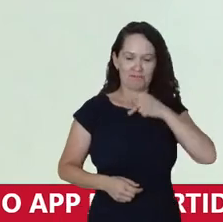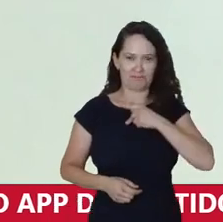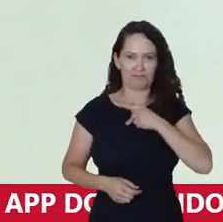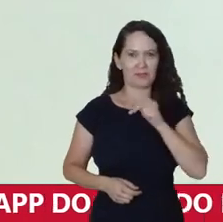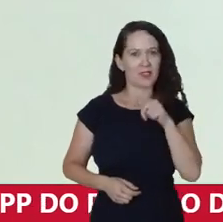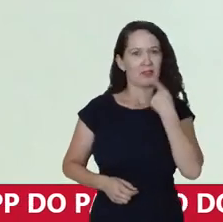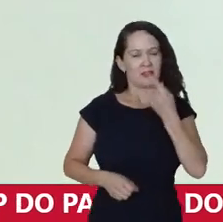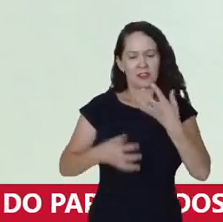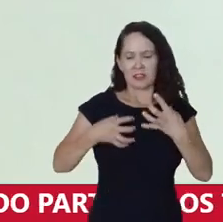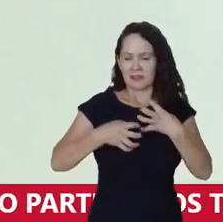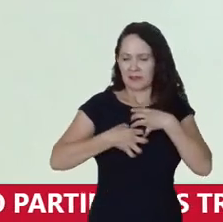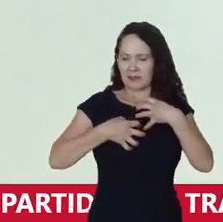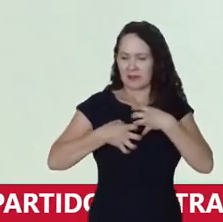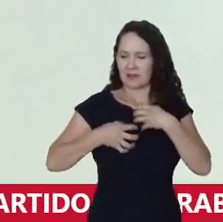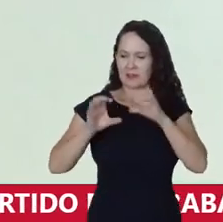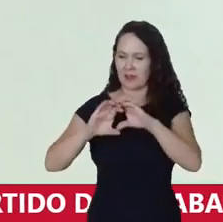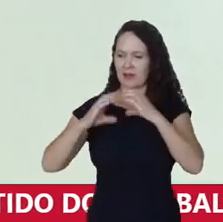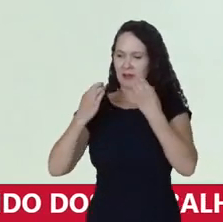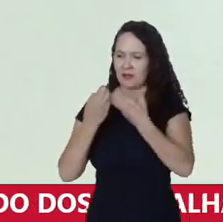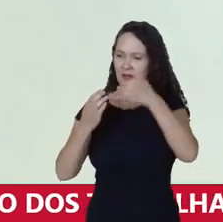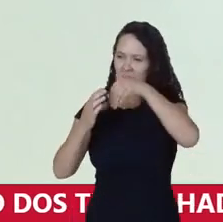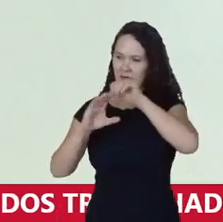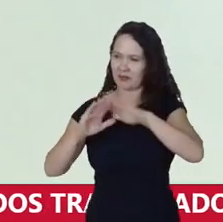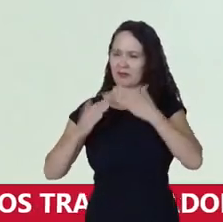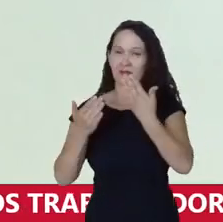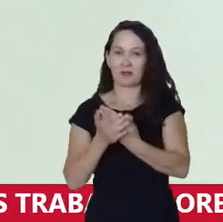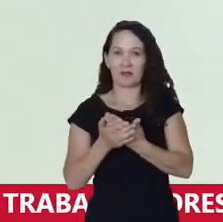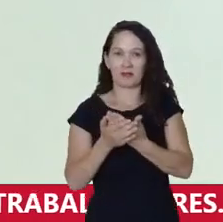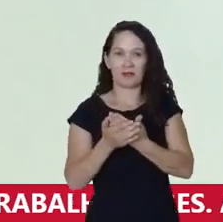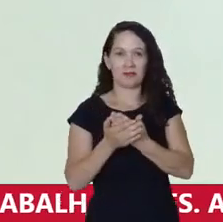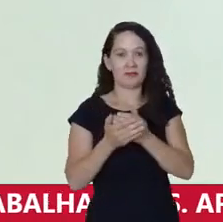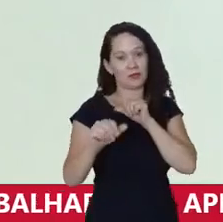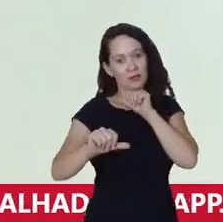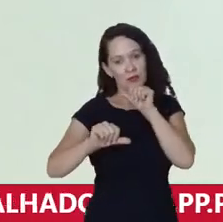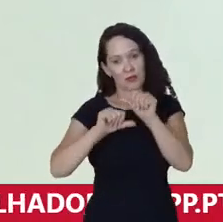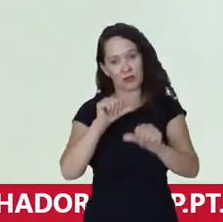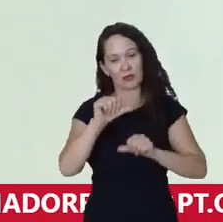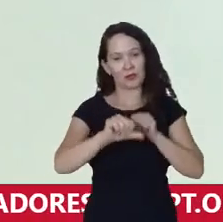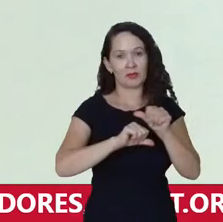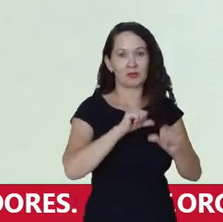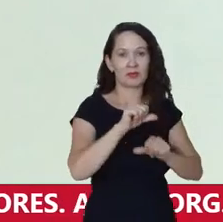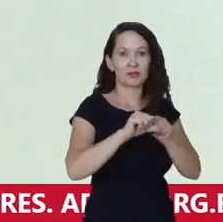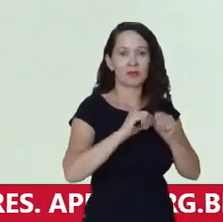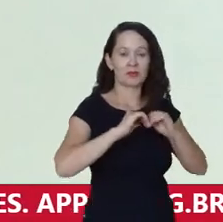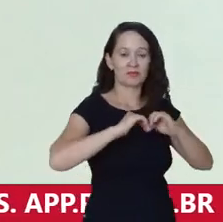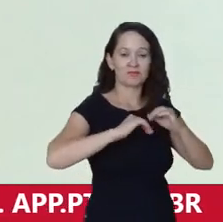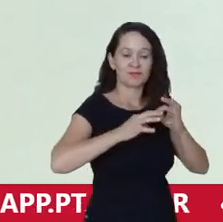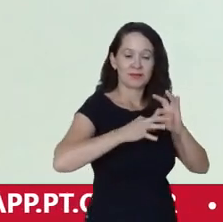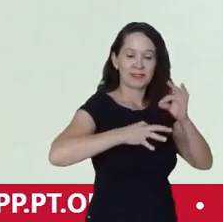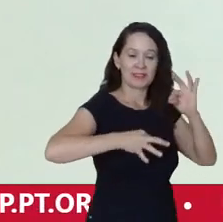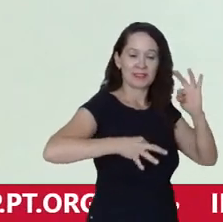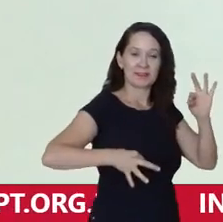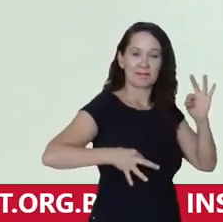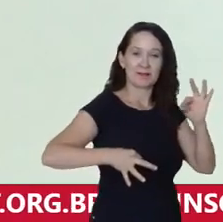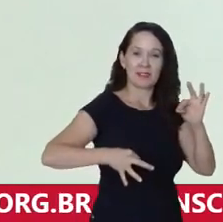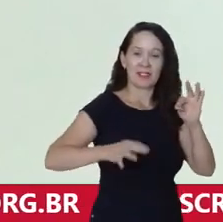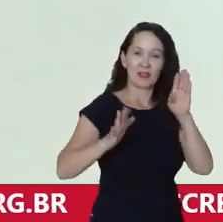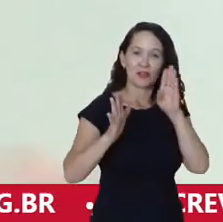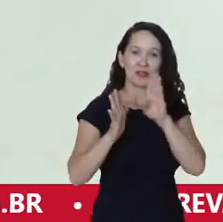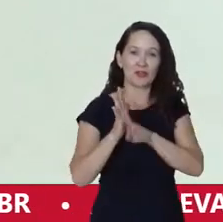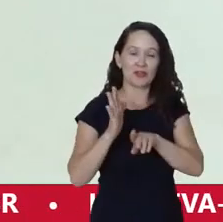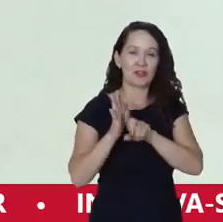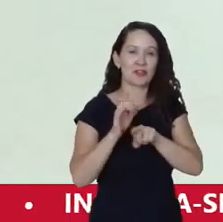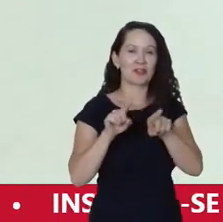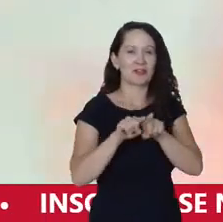se envolve ali com aquela gente daquela escola. Ao fazer esse rodízio, isso vai distanciar, vai tirar...